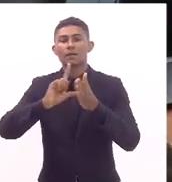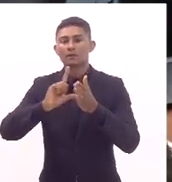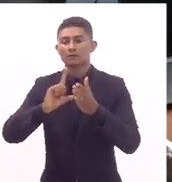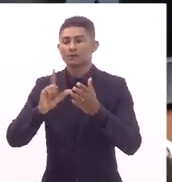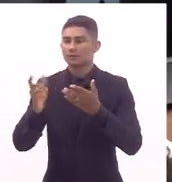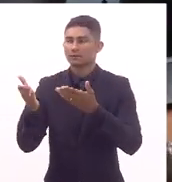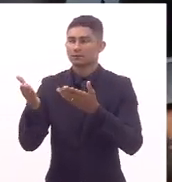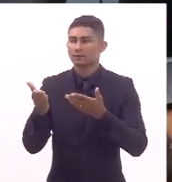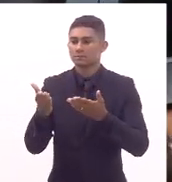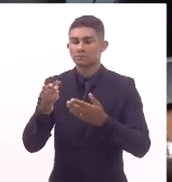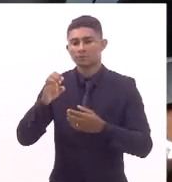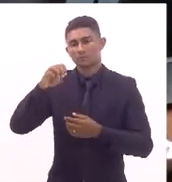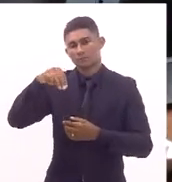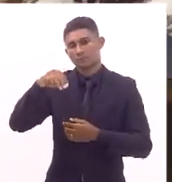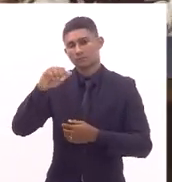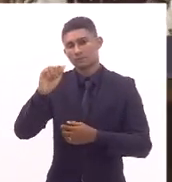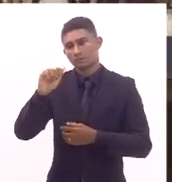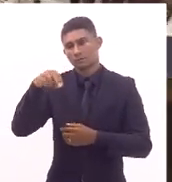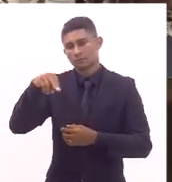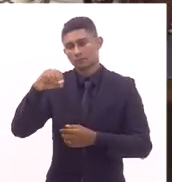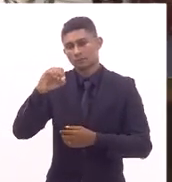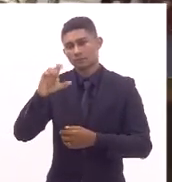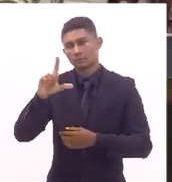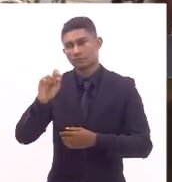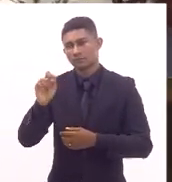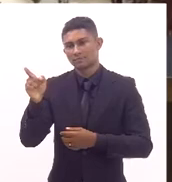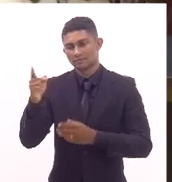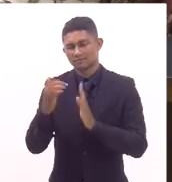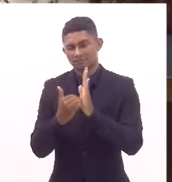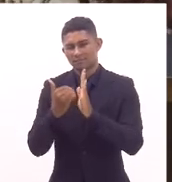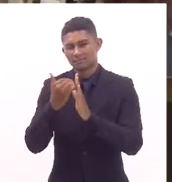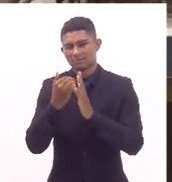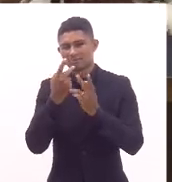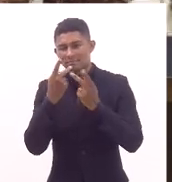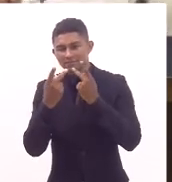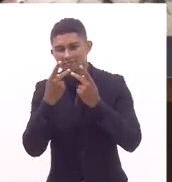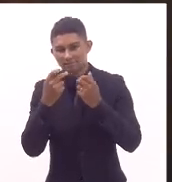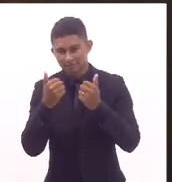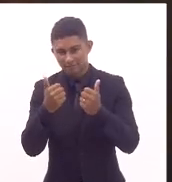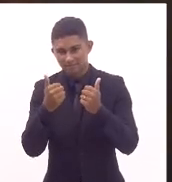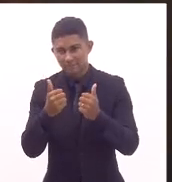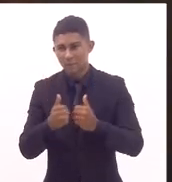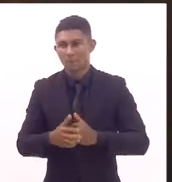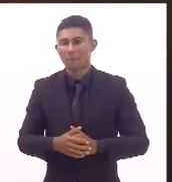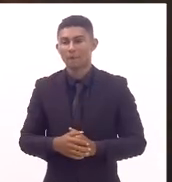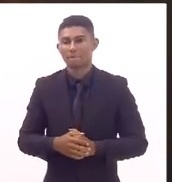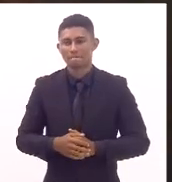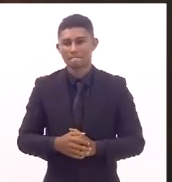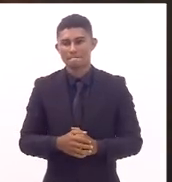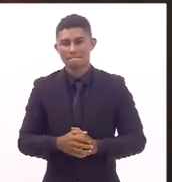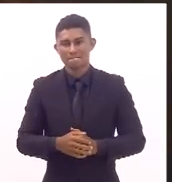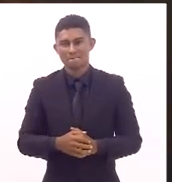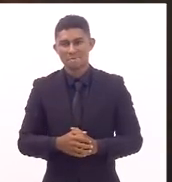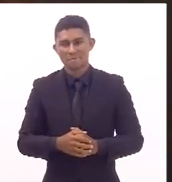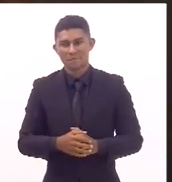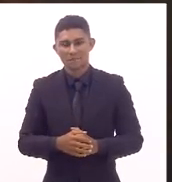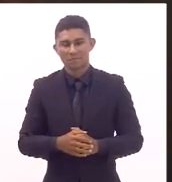convidar a Manuela para usar da palavra E aí